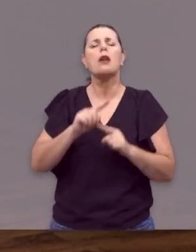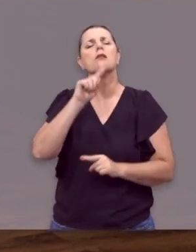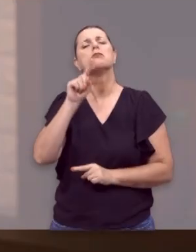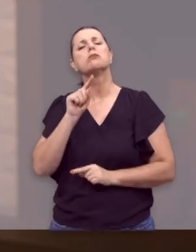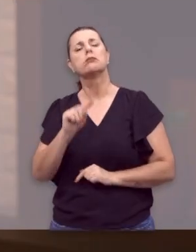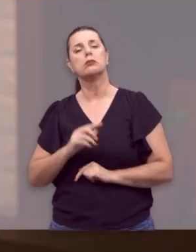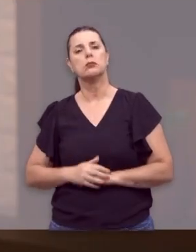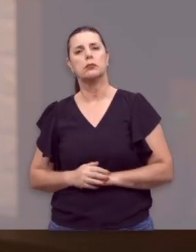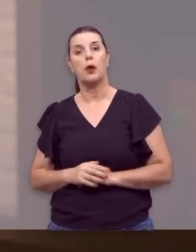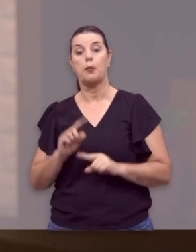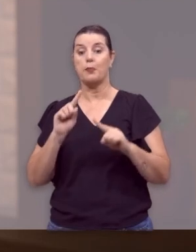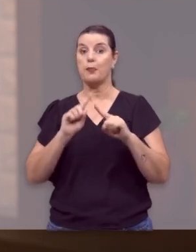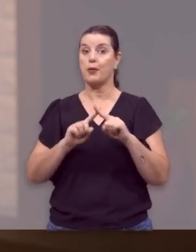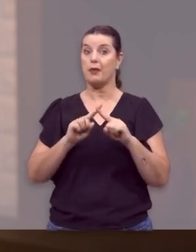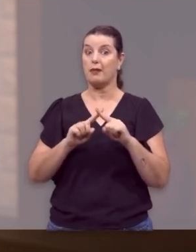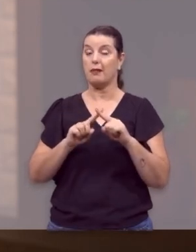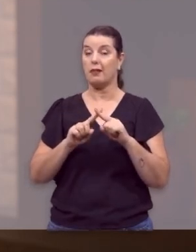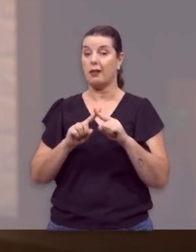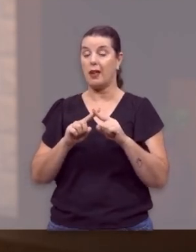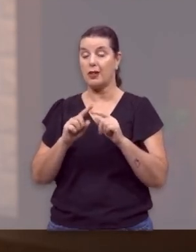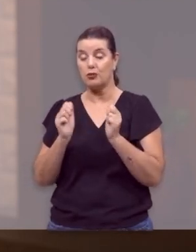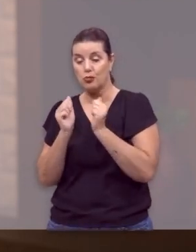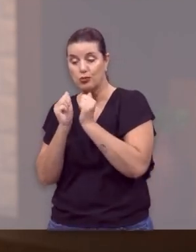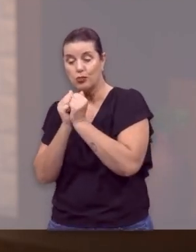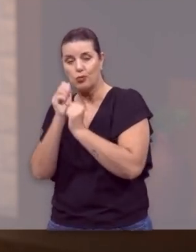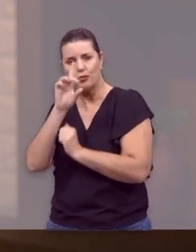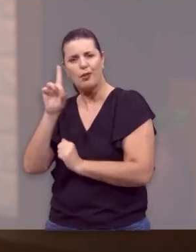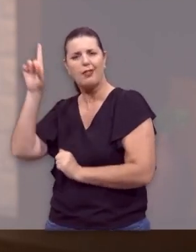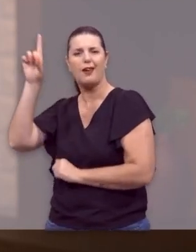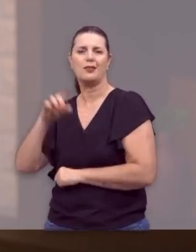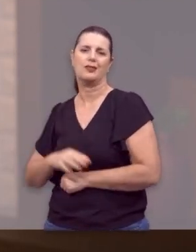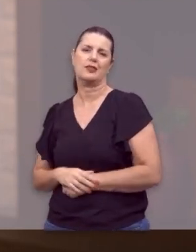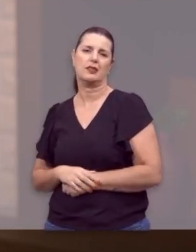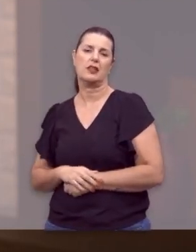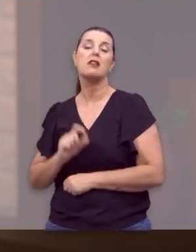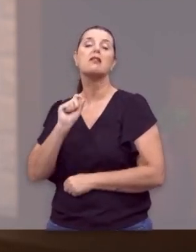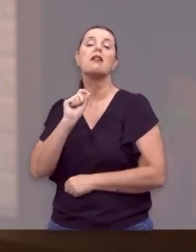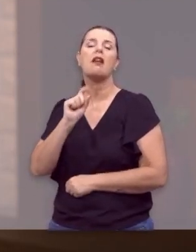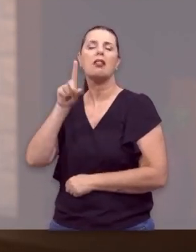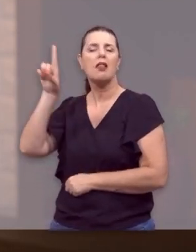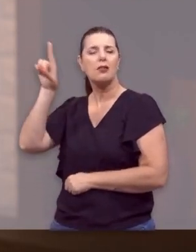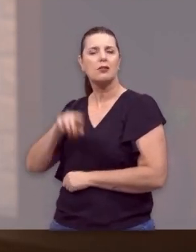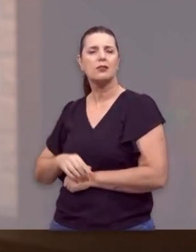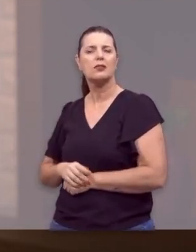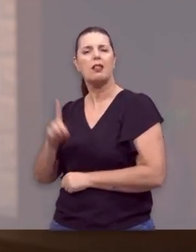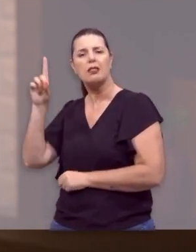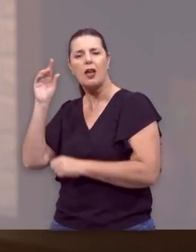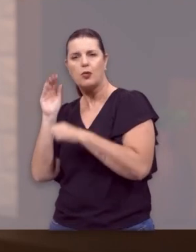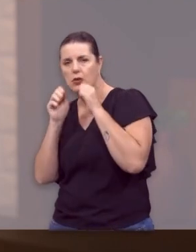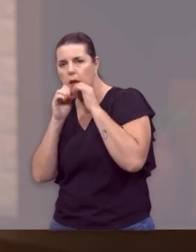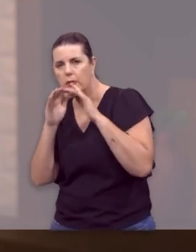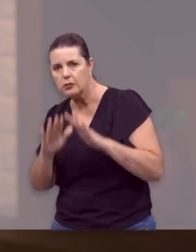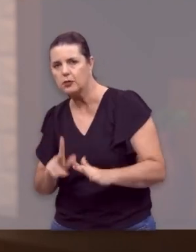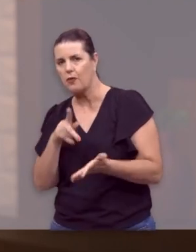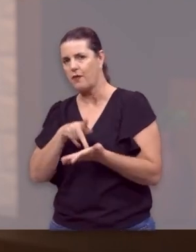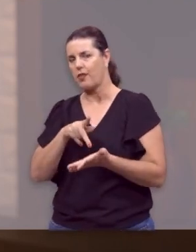frutífero? Porque é um ramo frutífero junto à fonte. E quem é a fonte? É Deus.